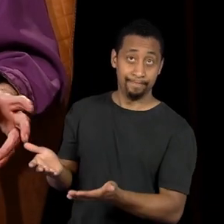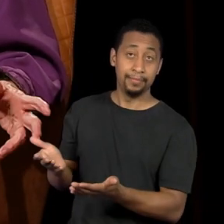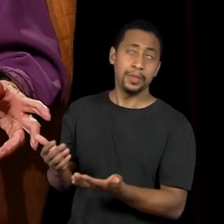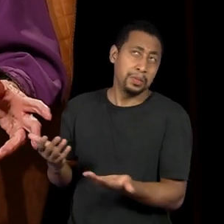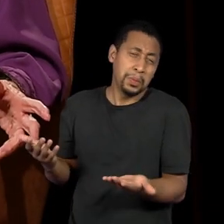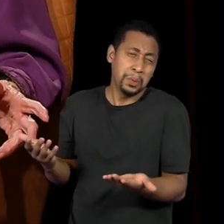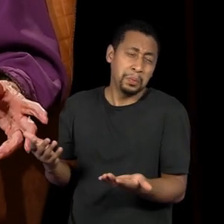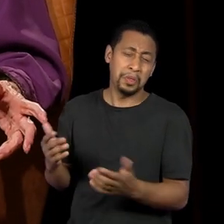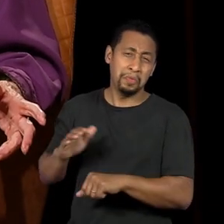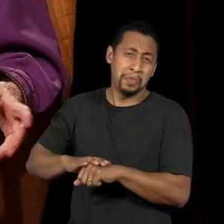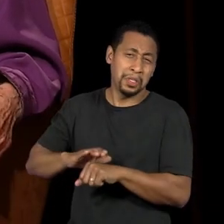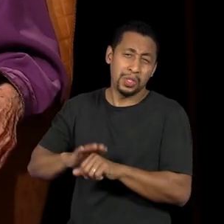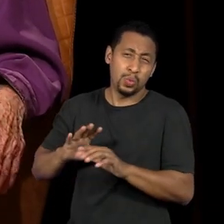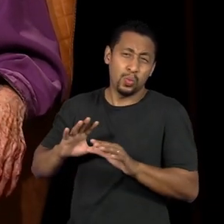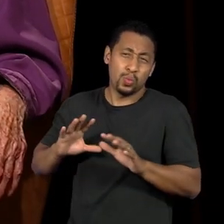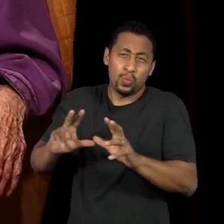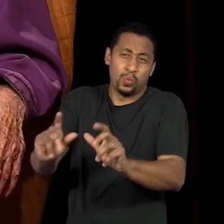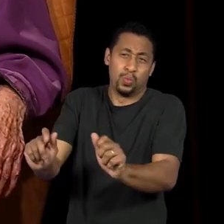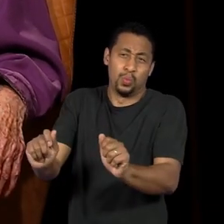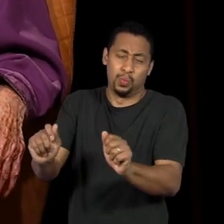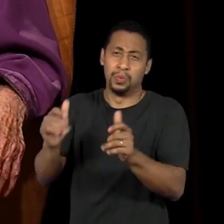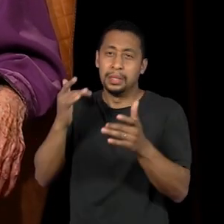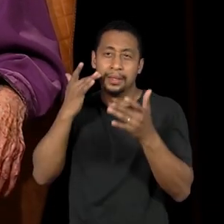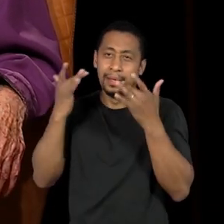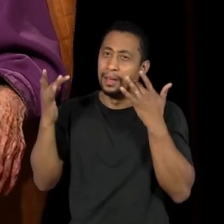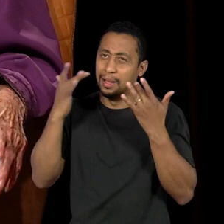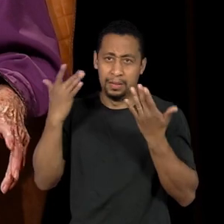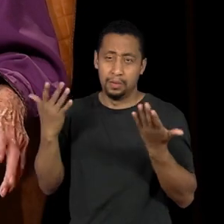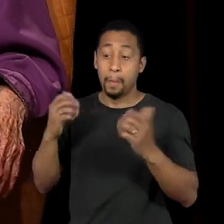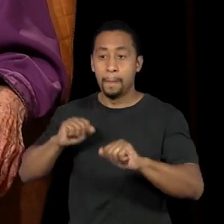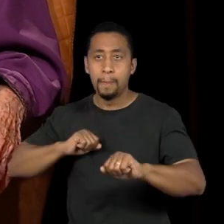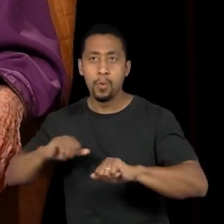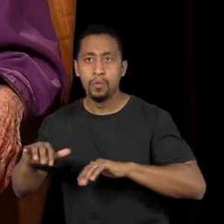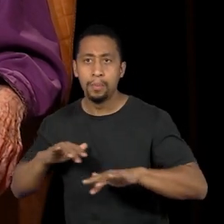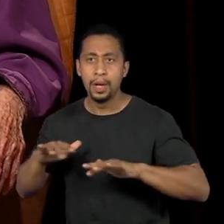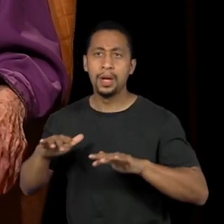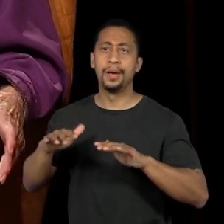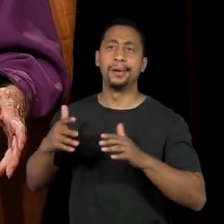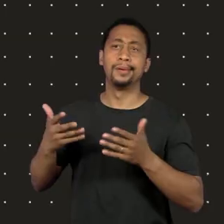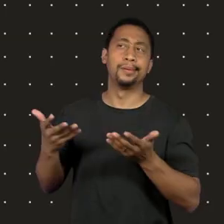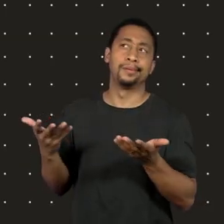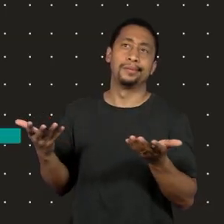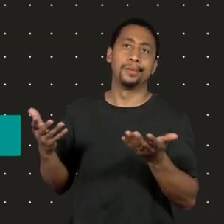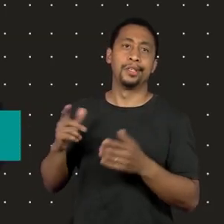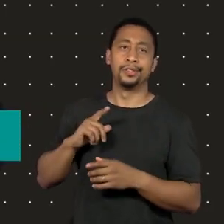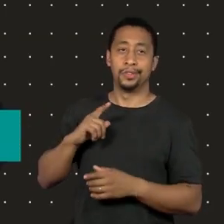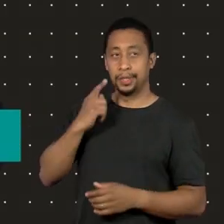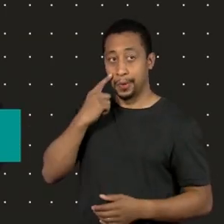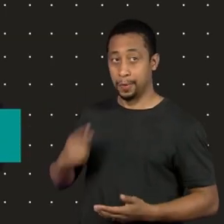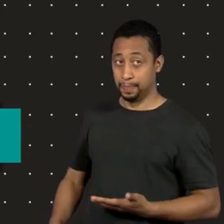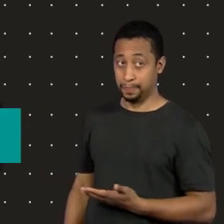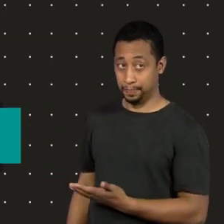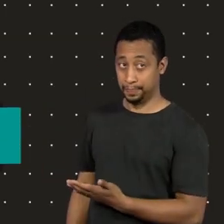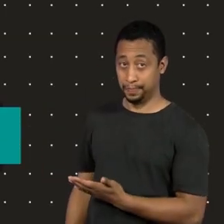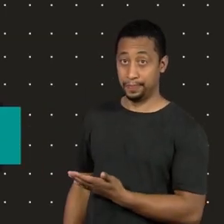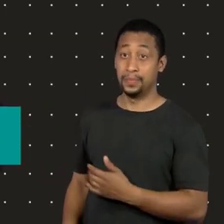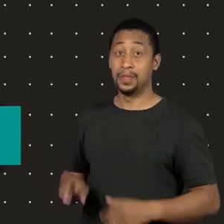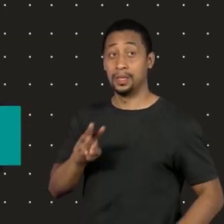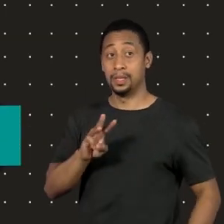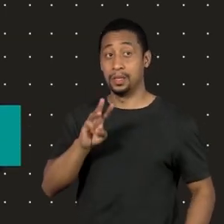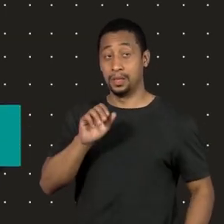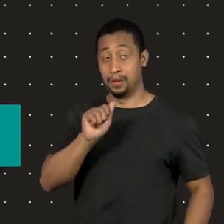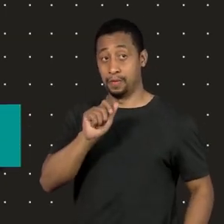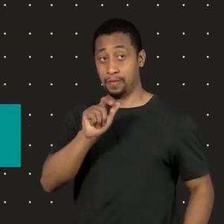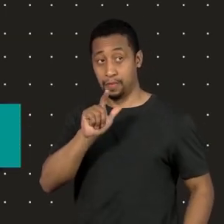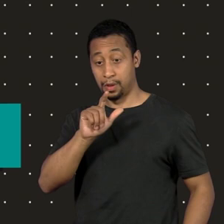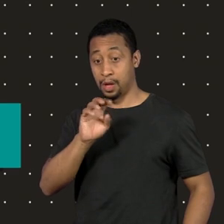tudo que tinha no teatro, né, de movimento que a gente fazia. Tinha Walter Pinto, tinha o Carlos Machado,